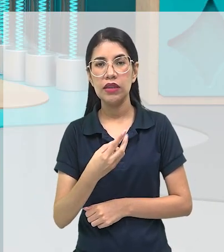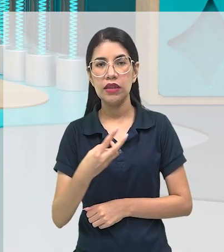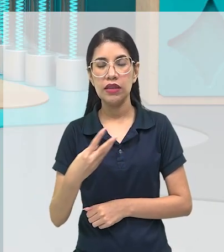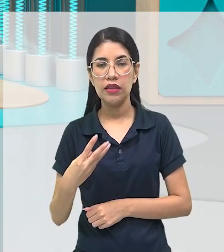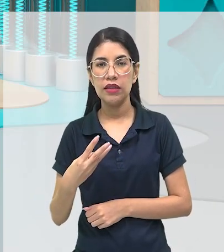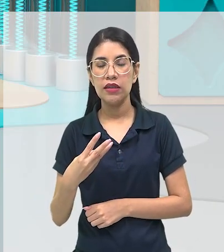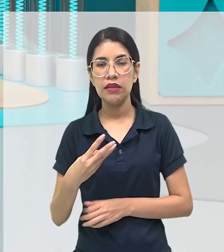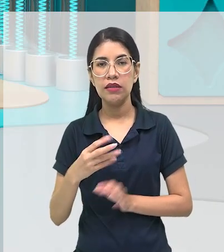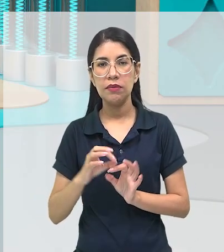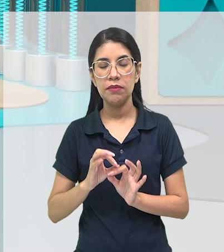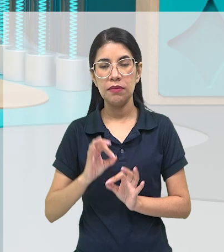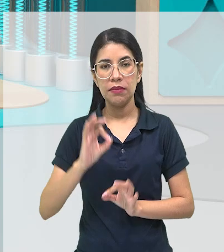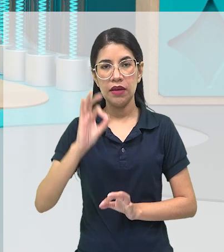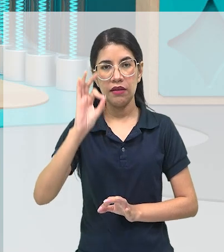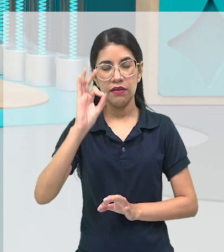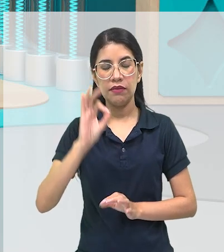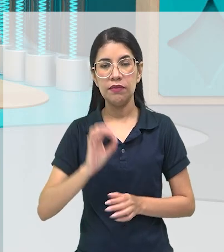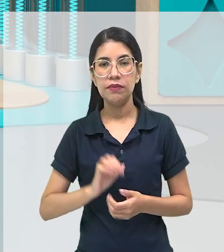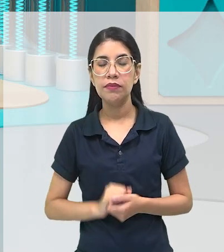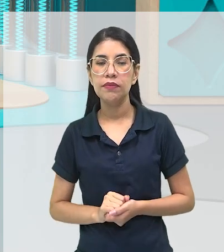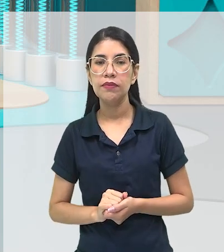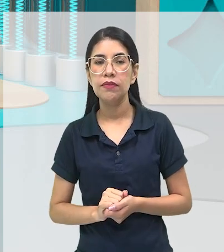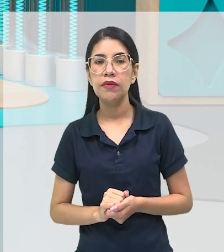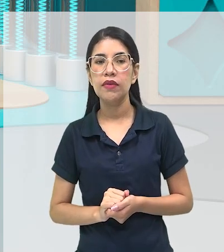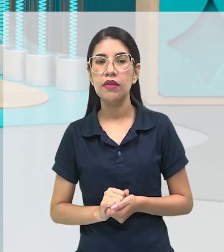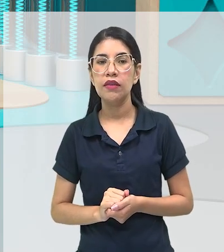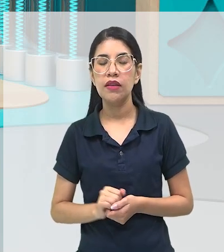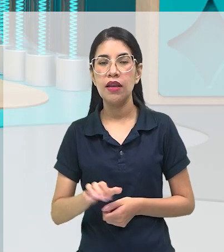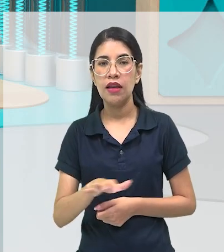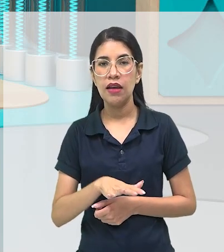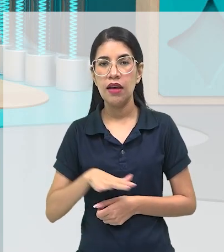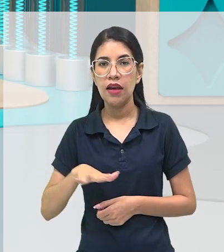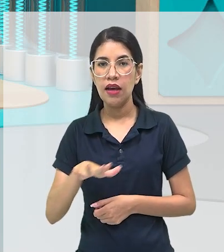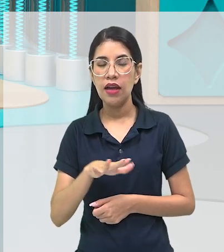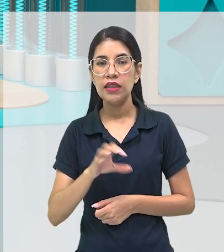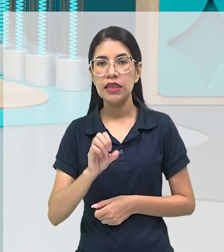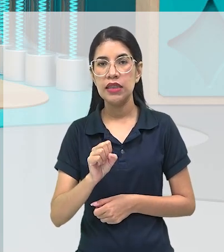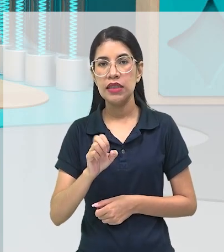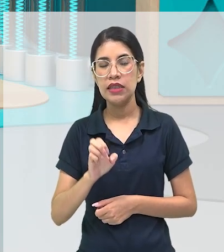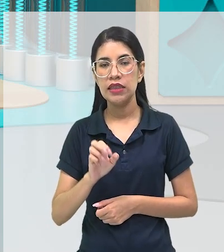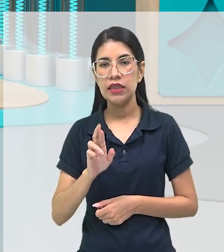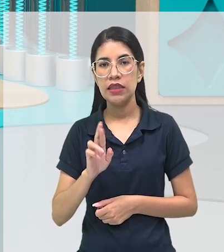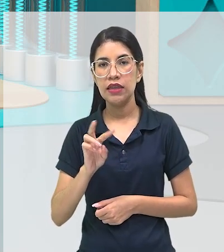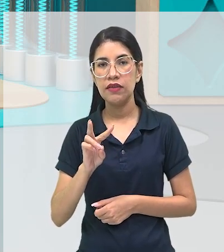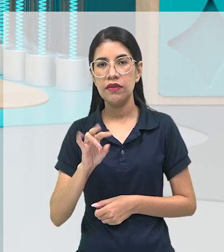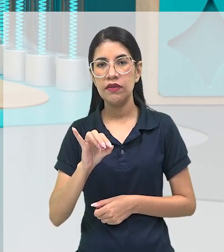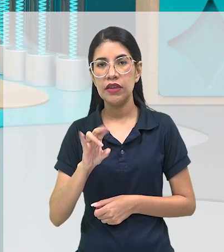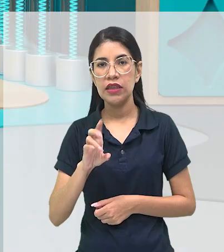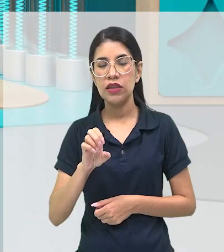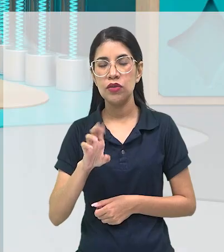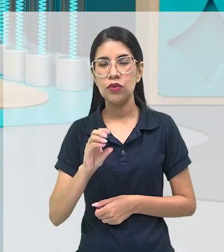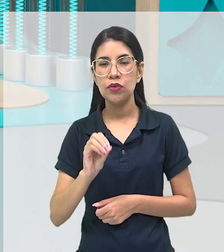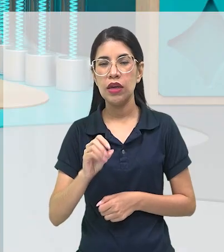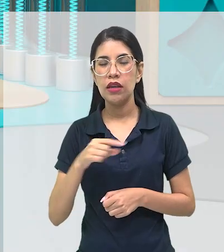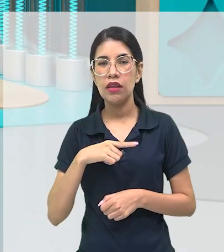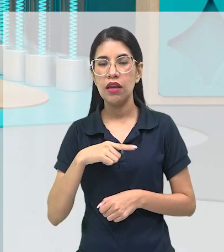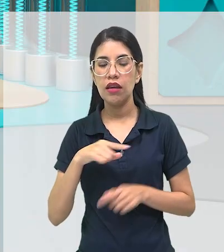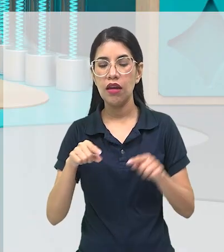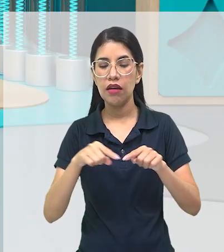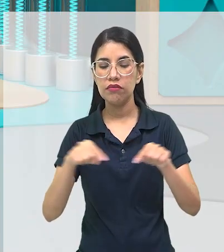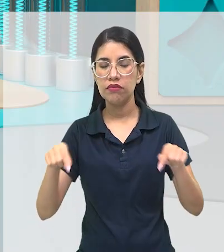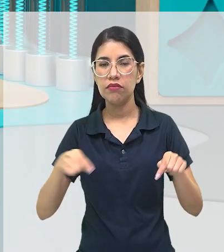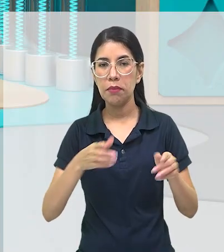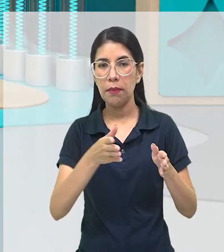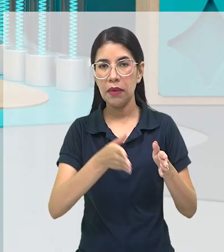2,13 metros de altura. A caixa de serviço, que é aquele ambiente que a gente viu demarcadinho, né? Ela